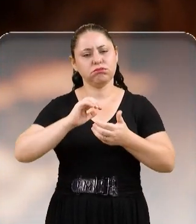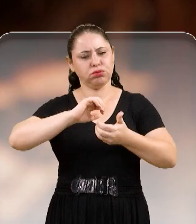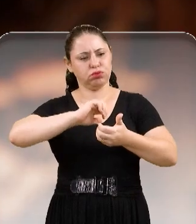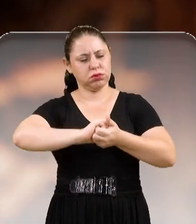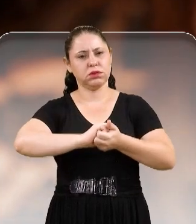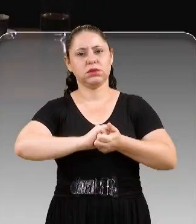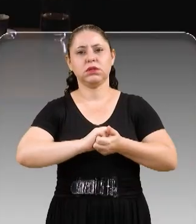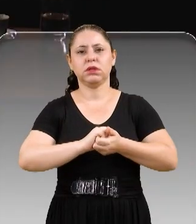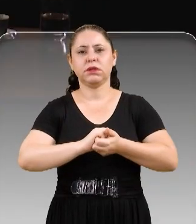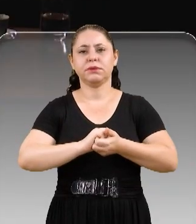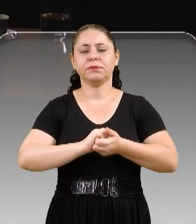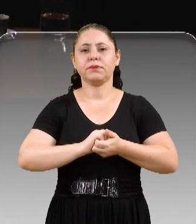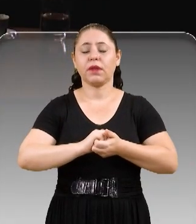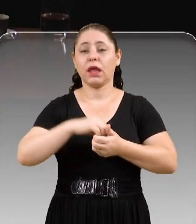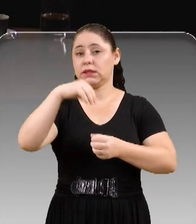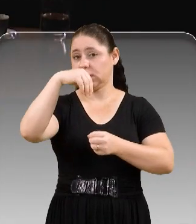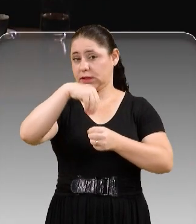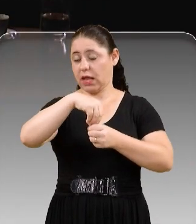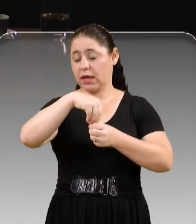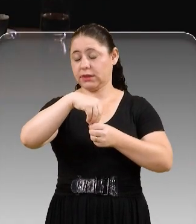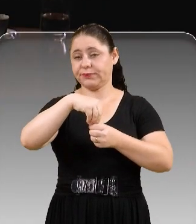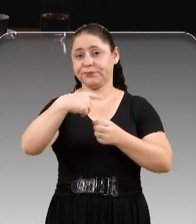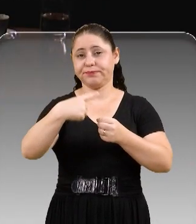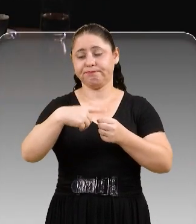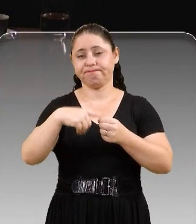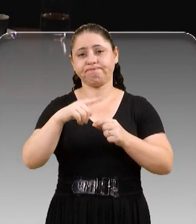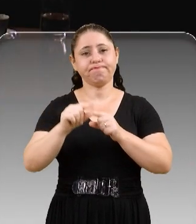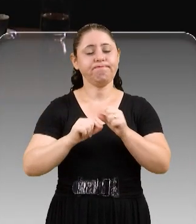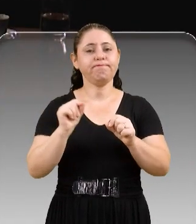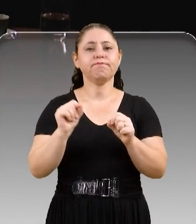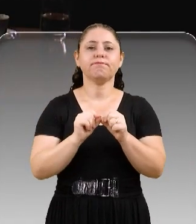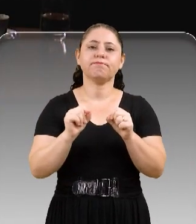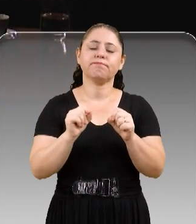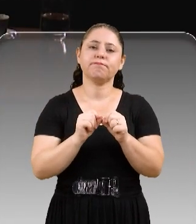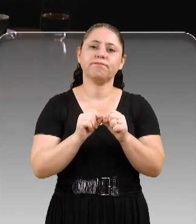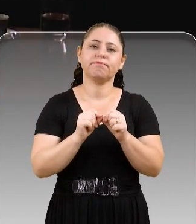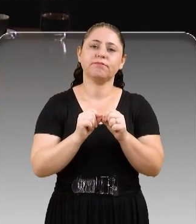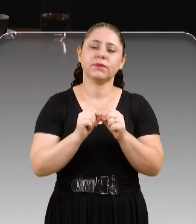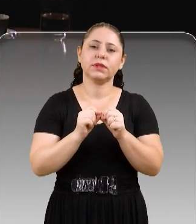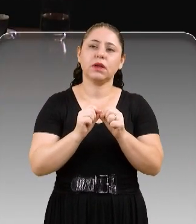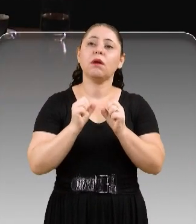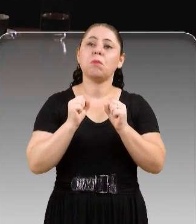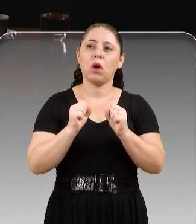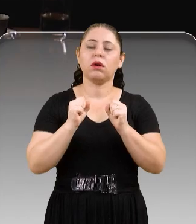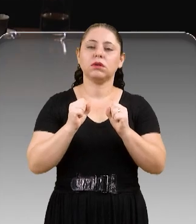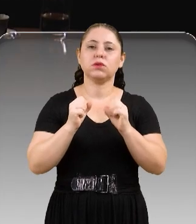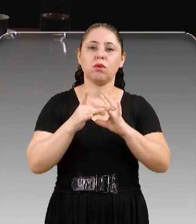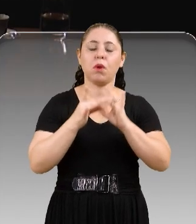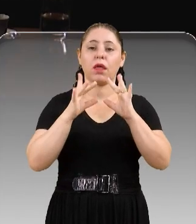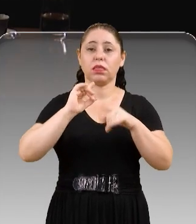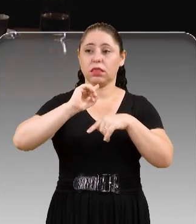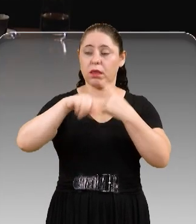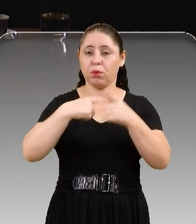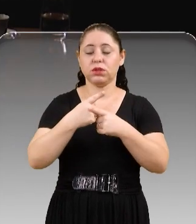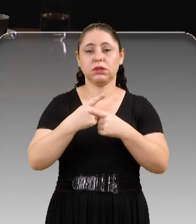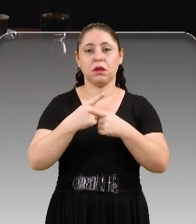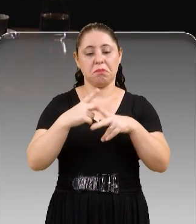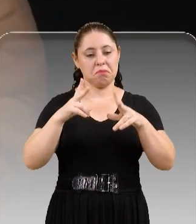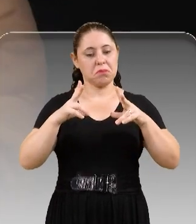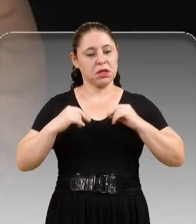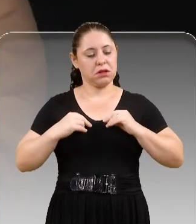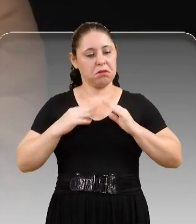em Ribas do Rio Pardo, o que me permitiu que eu fosse promovido depois por merecimento para